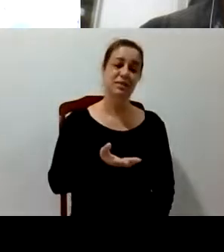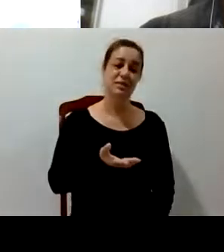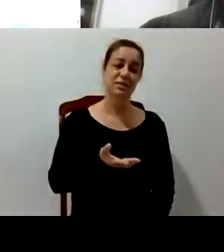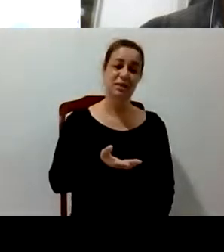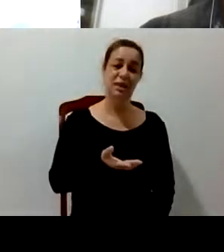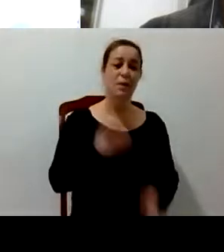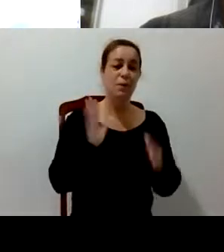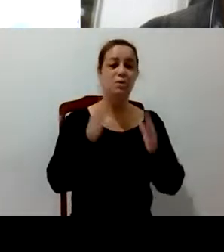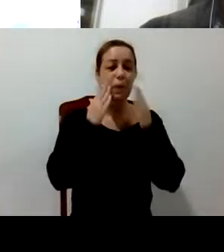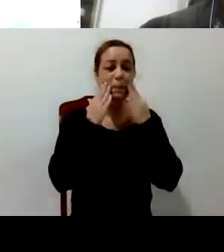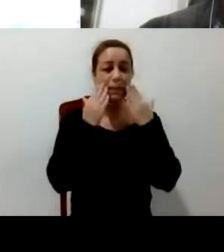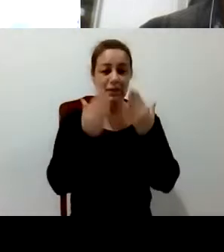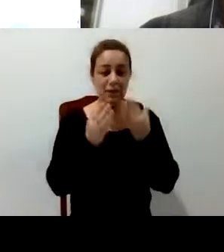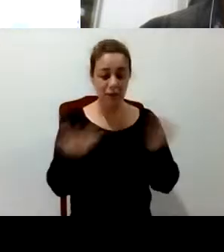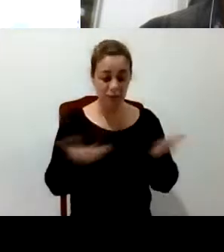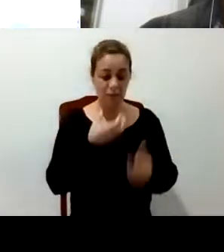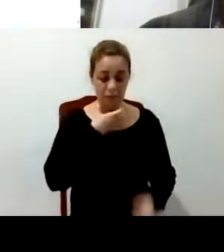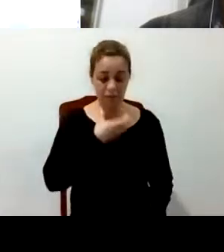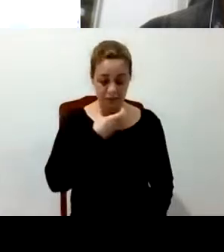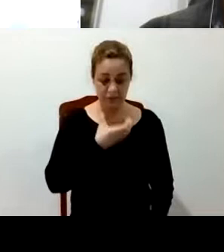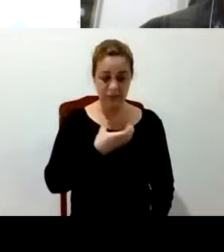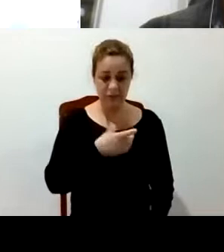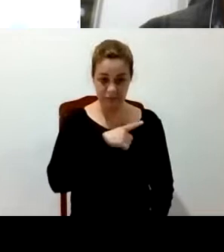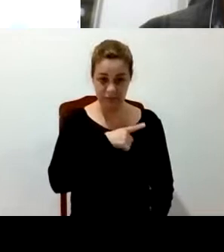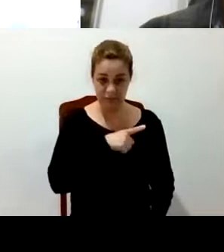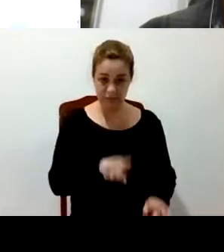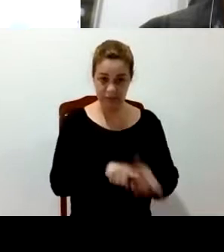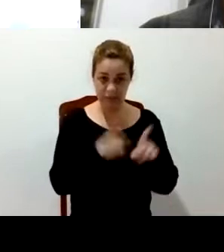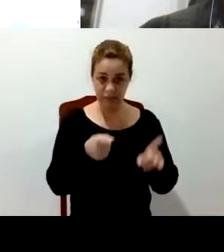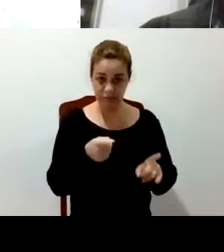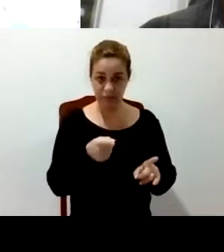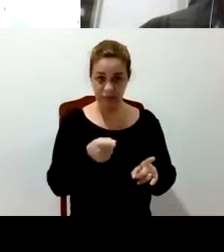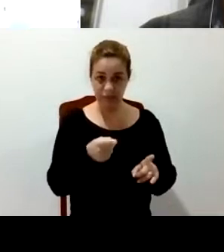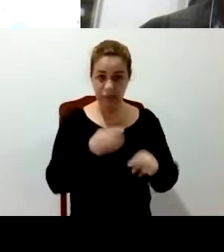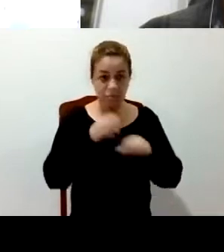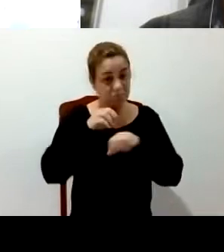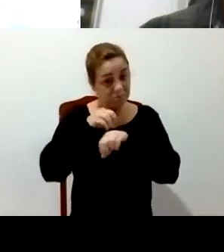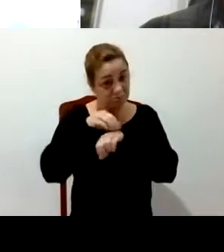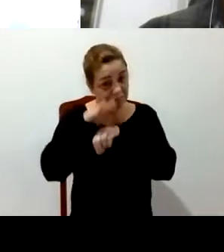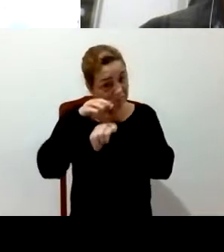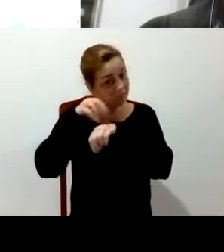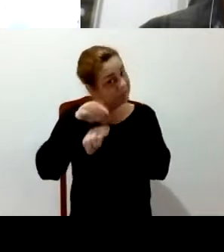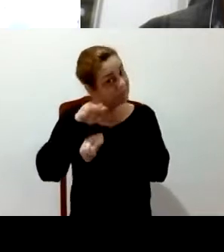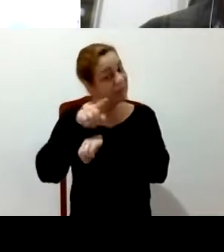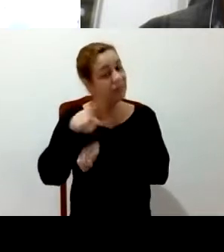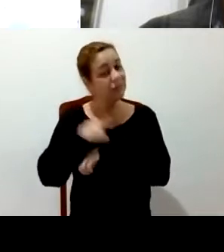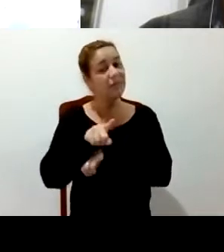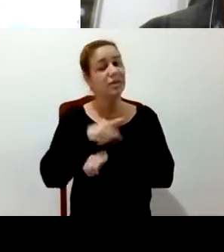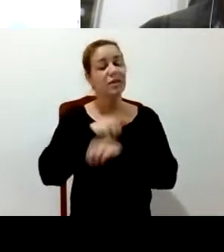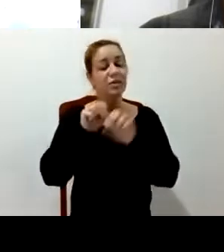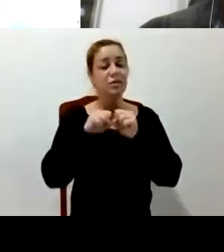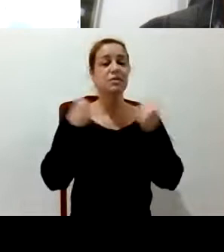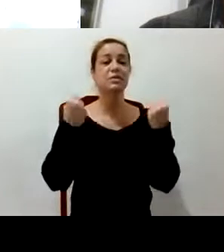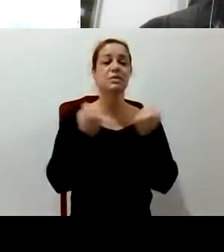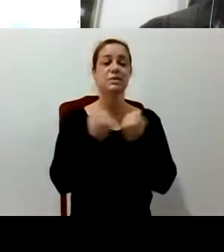apresentado. Agora, em dezembro, a gente vai ter também, vou compartilhar com vocês também, o seminário